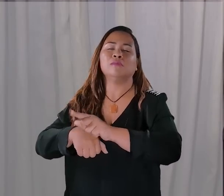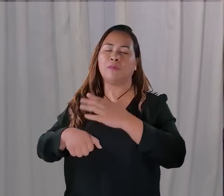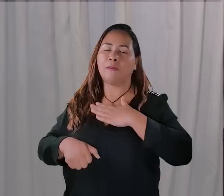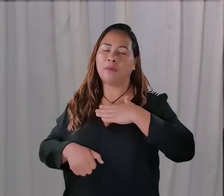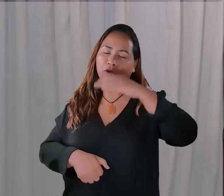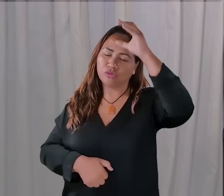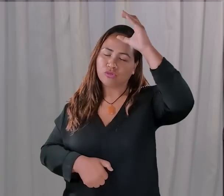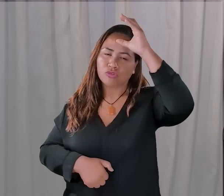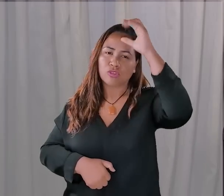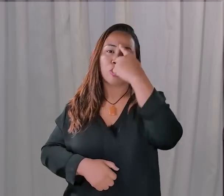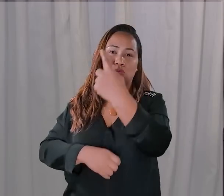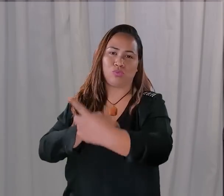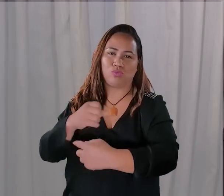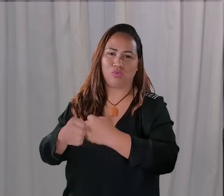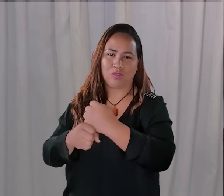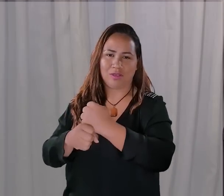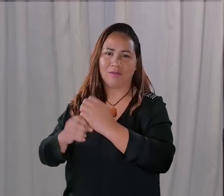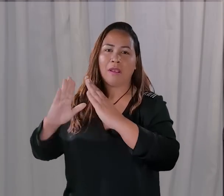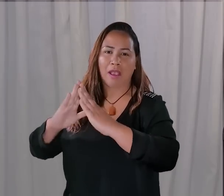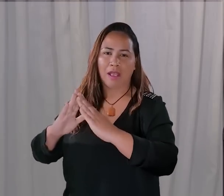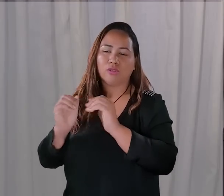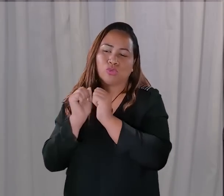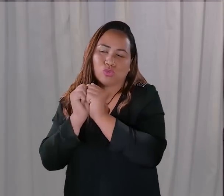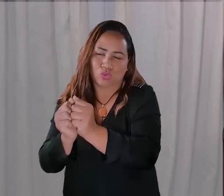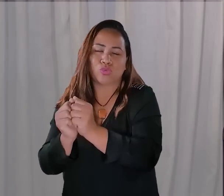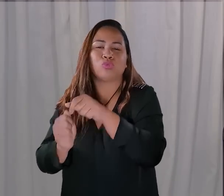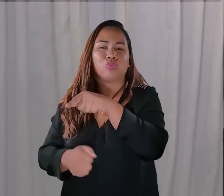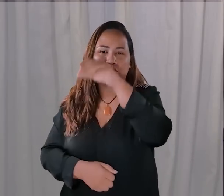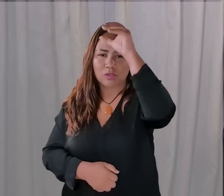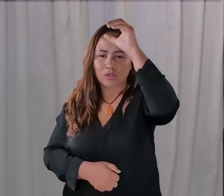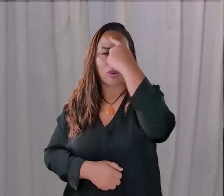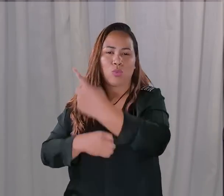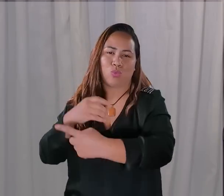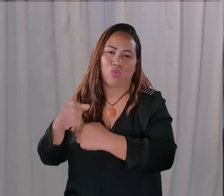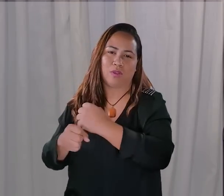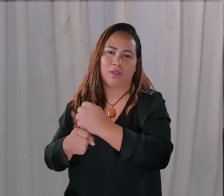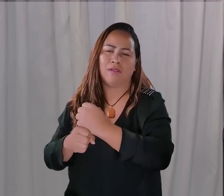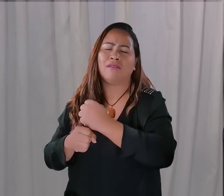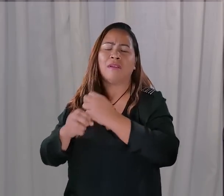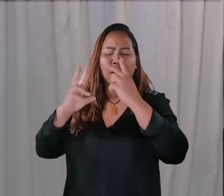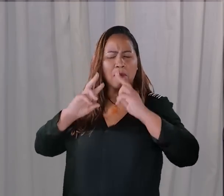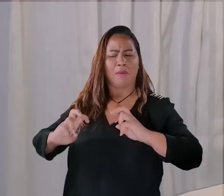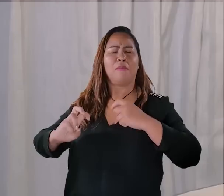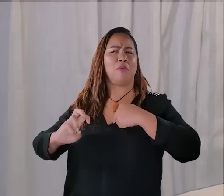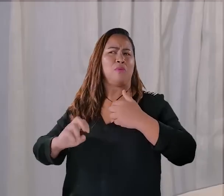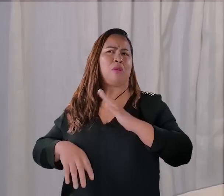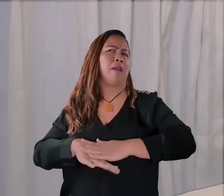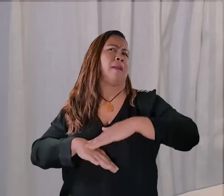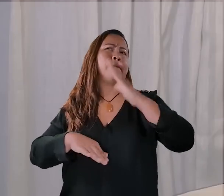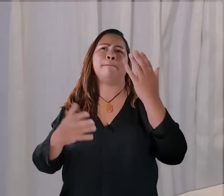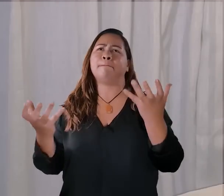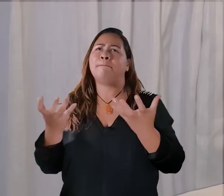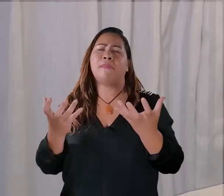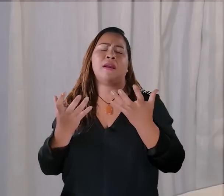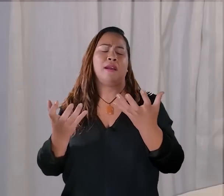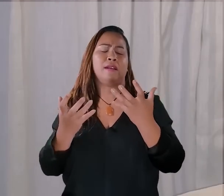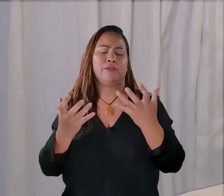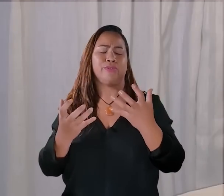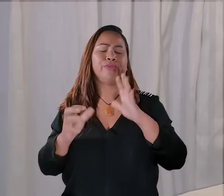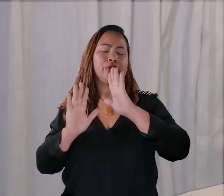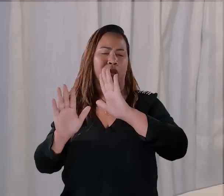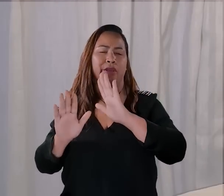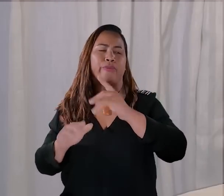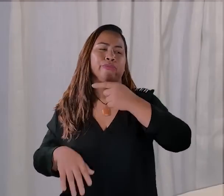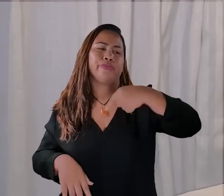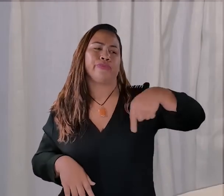ela um ano, e aí eu vi que eu queria mais, queria conquistar mais coisas e fui seguir minha vida. Então quando eu conheci a Elane foi